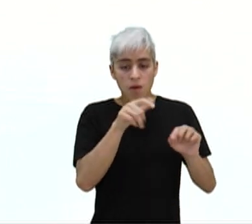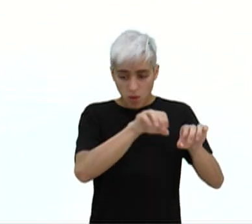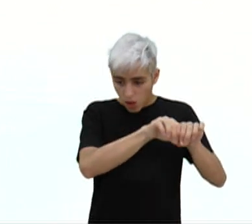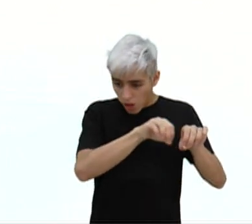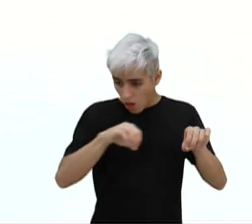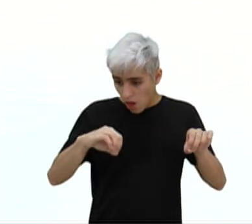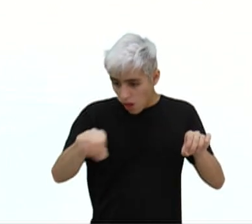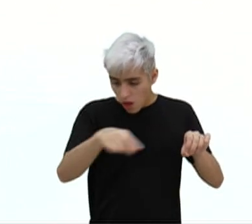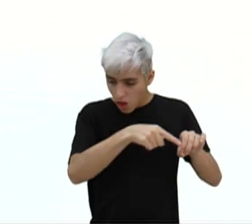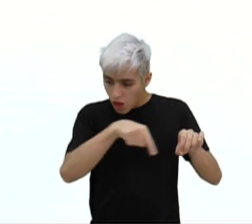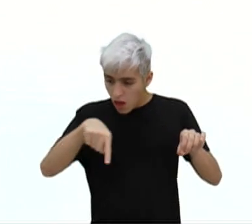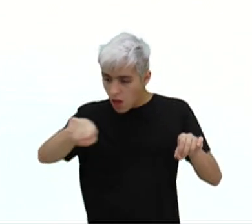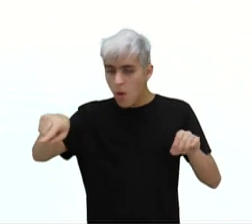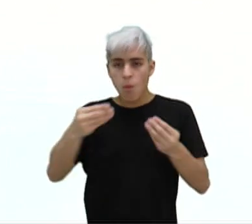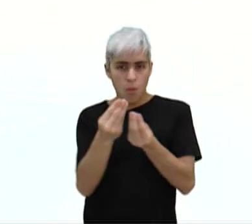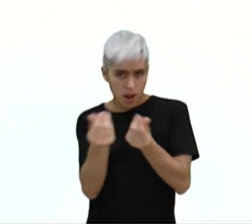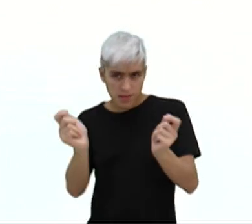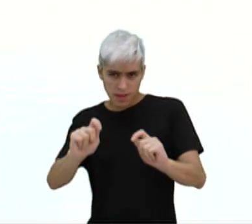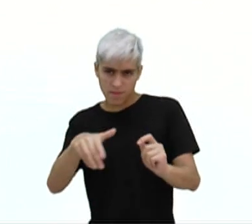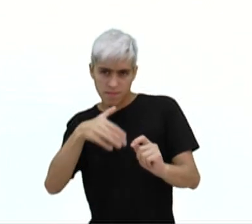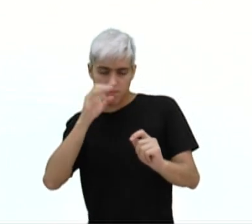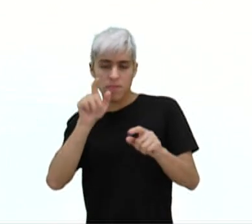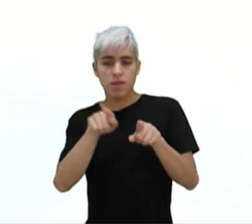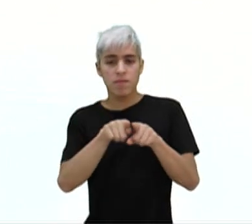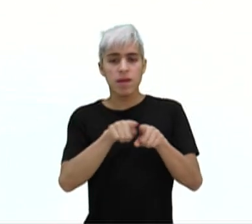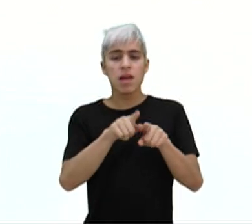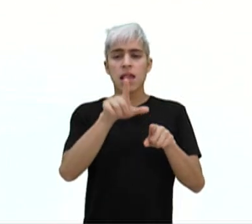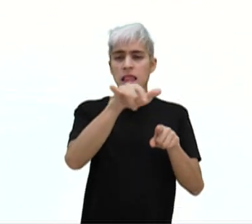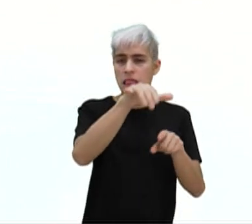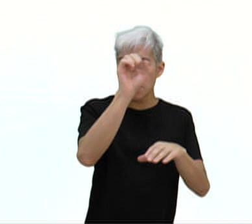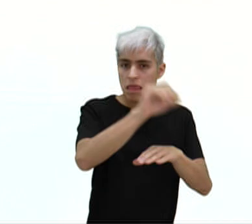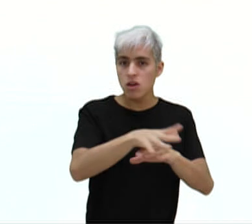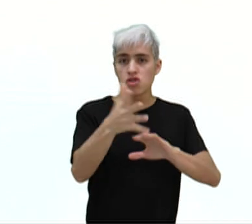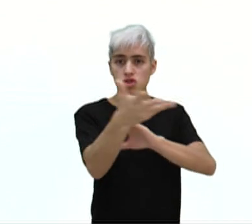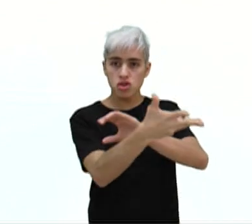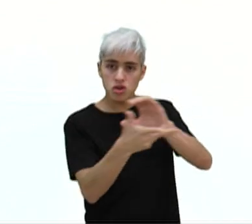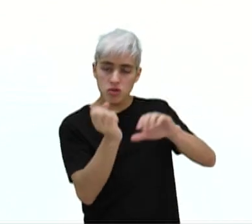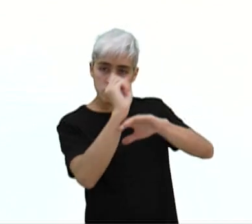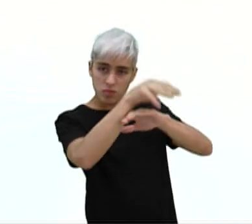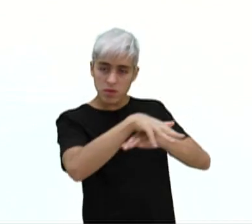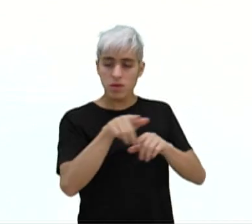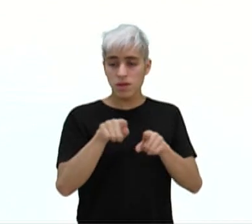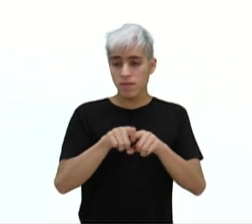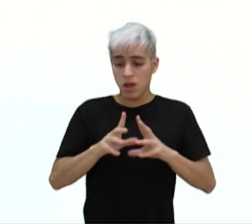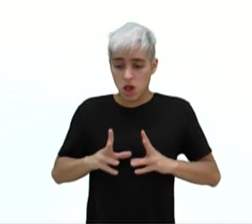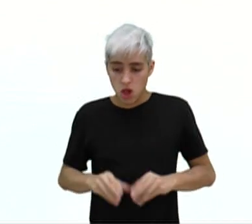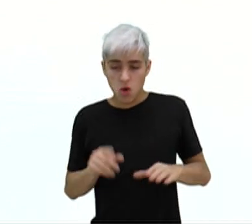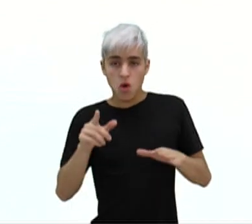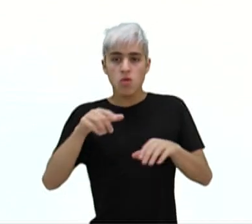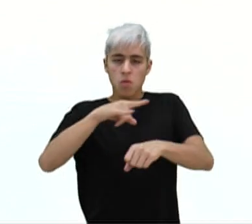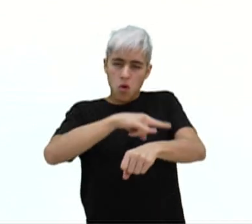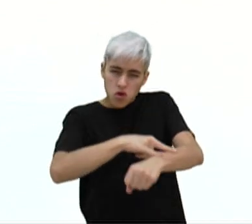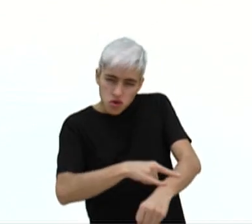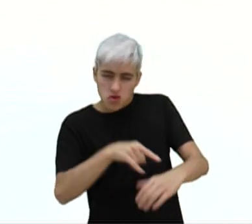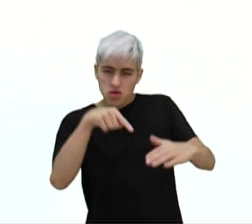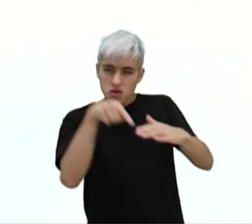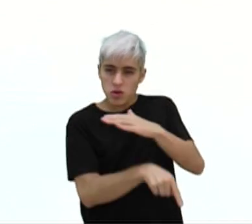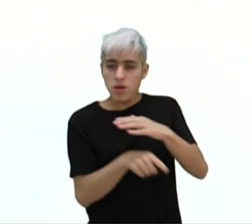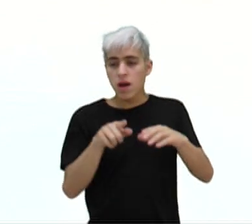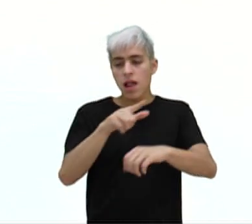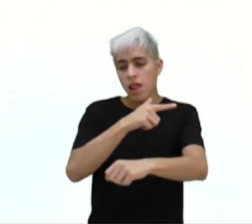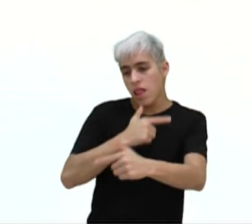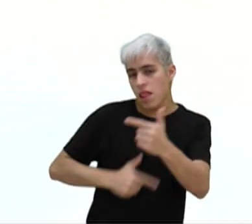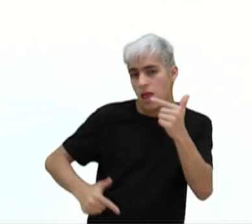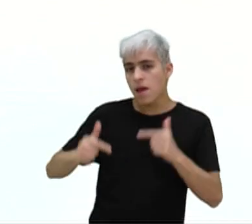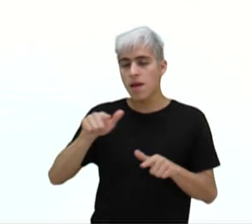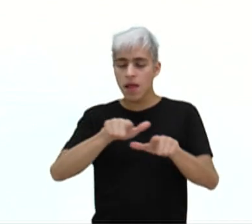de qualidade, a coleta de lixo, o tratamento de esgoto, a limpeza de vias públicas e a